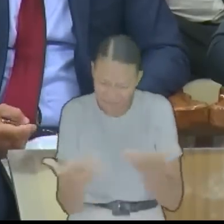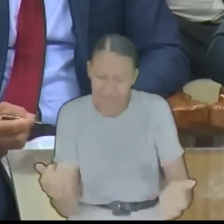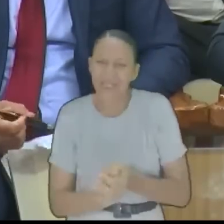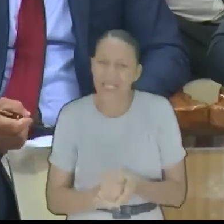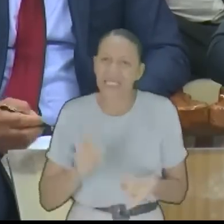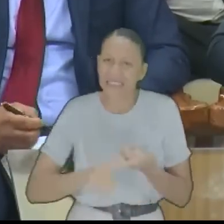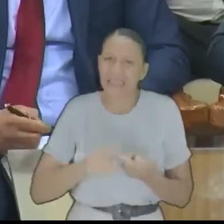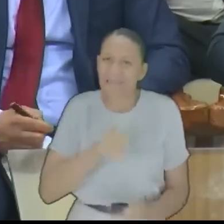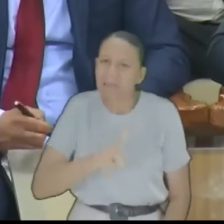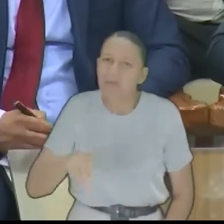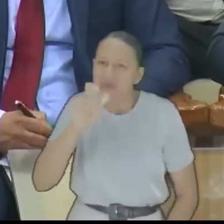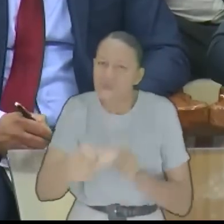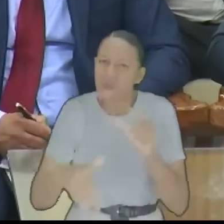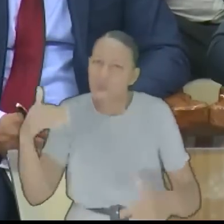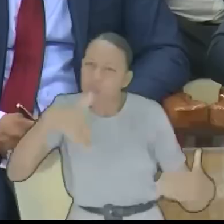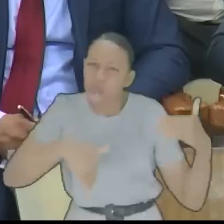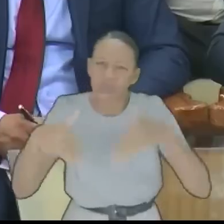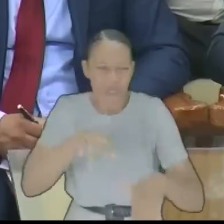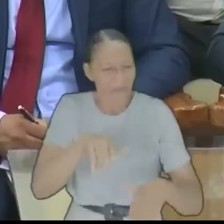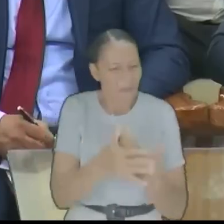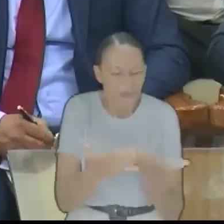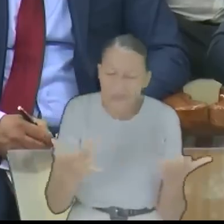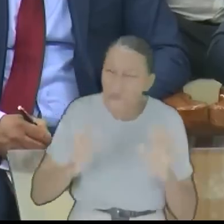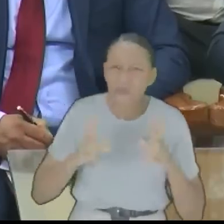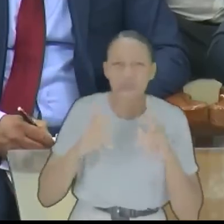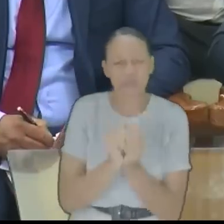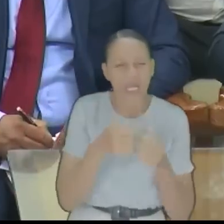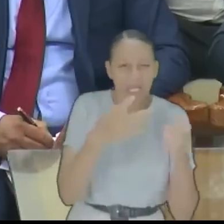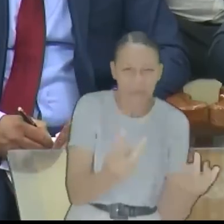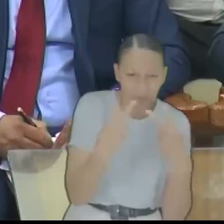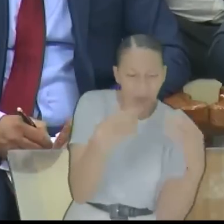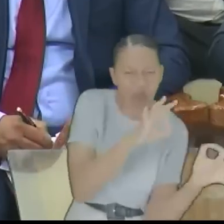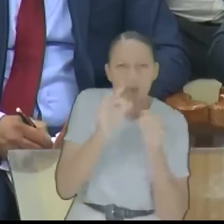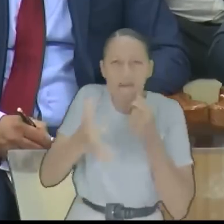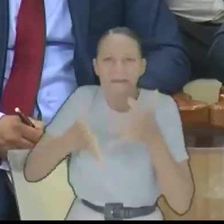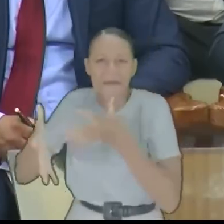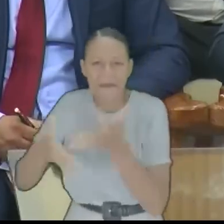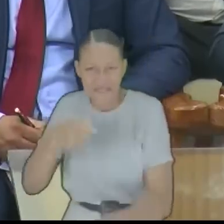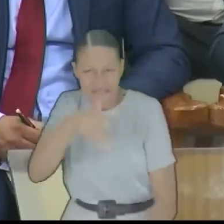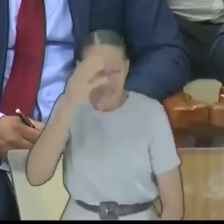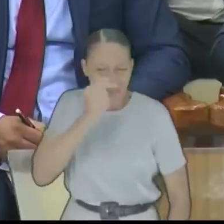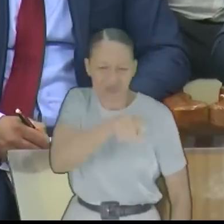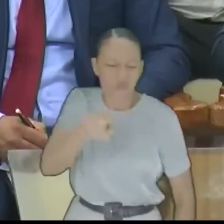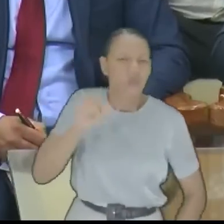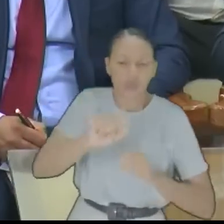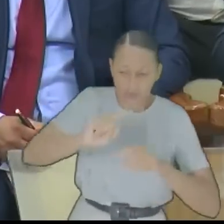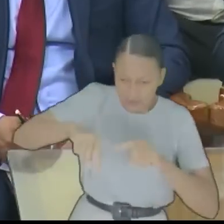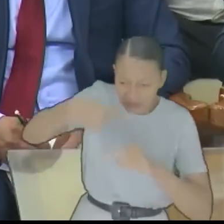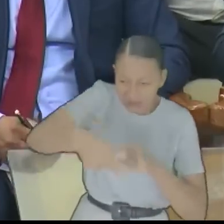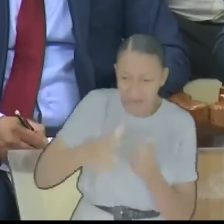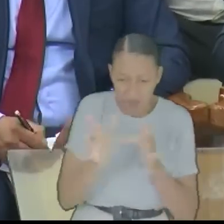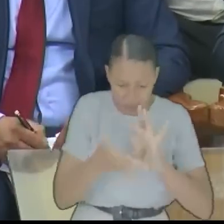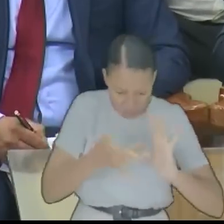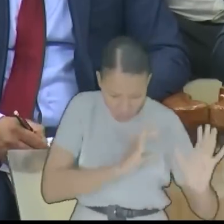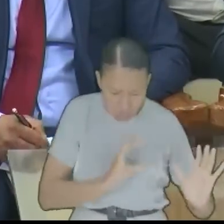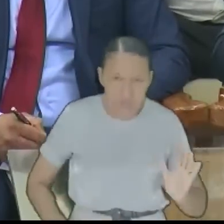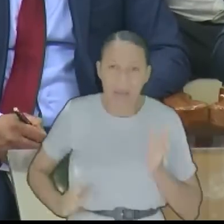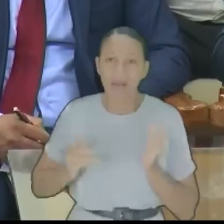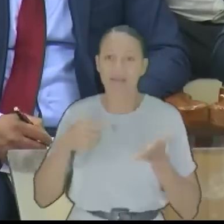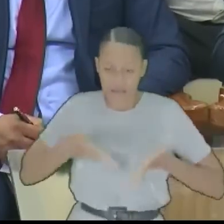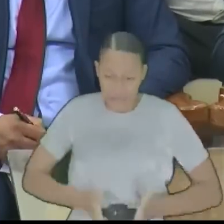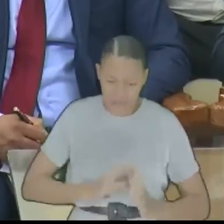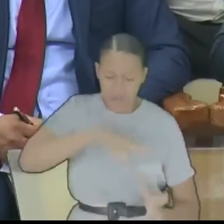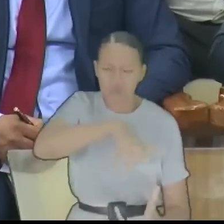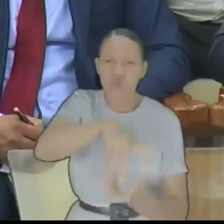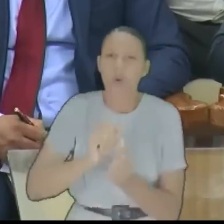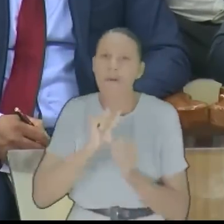atenção, querido professor. Querido irmão, querida irmã que me ouve. Você sabia que depois que Cristo veio à terra,